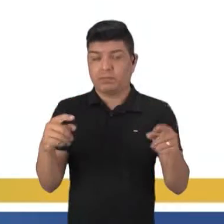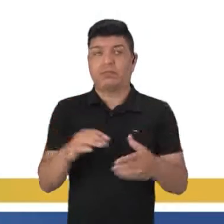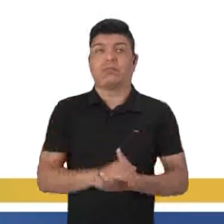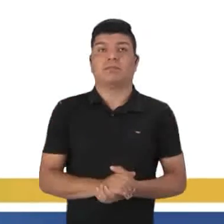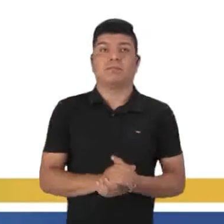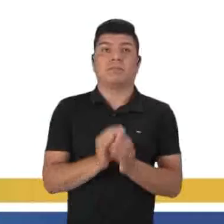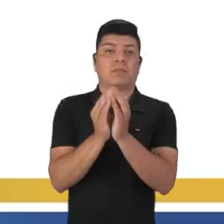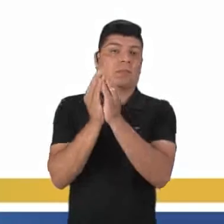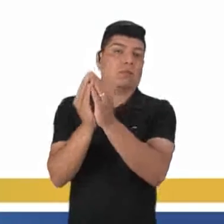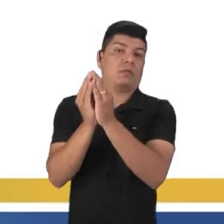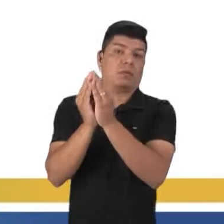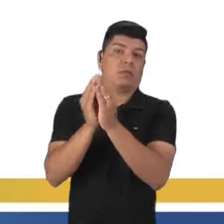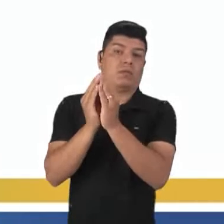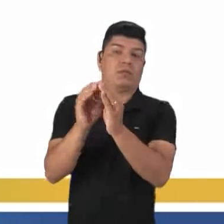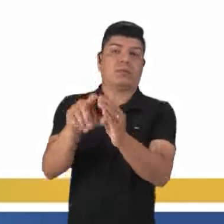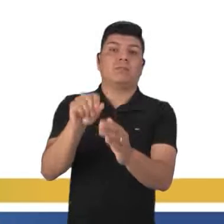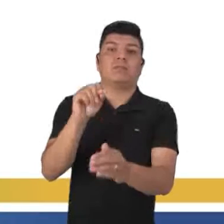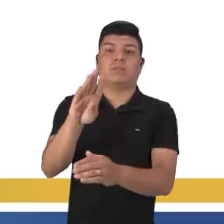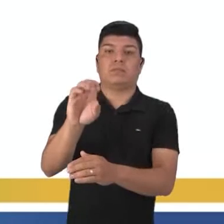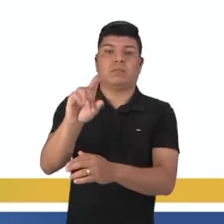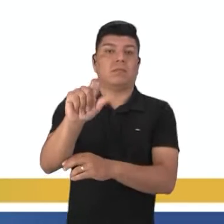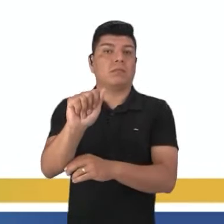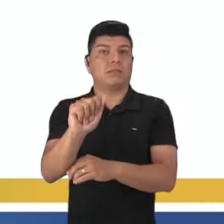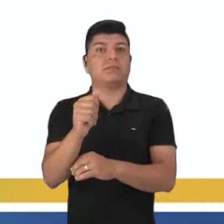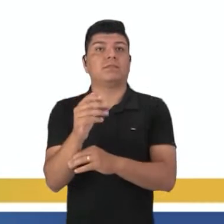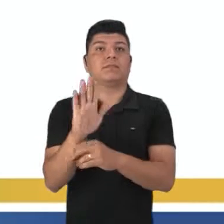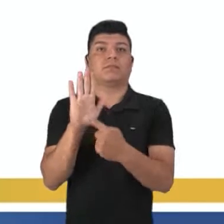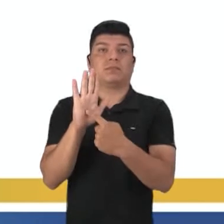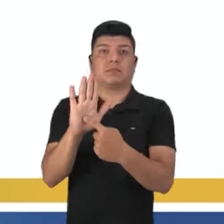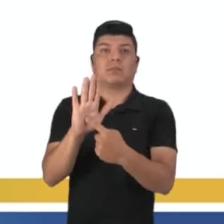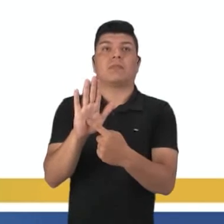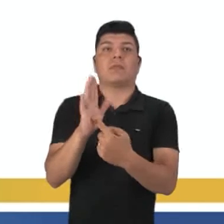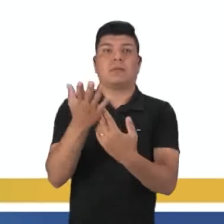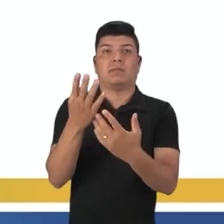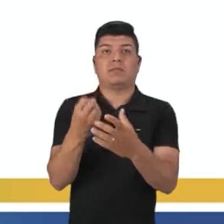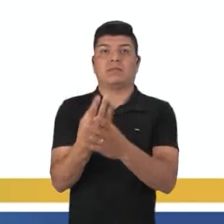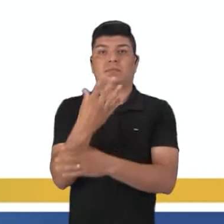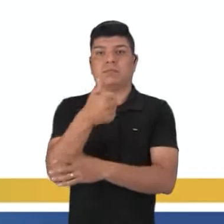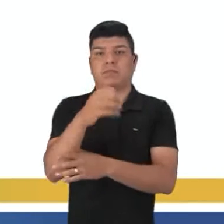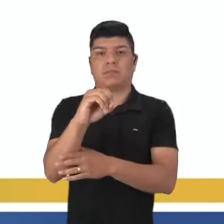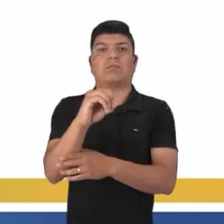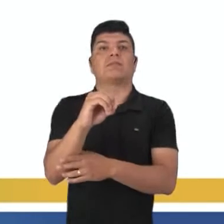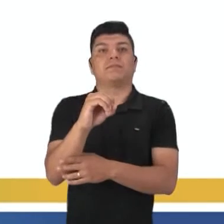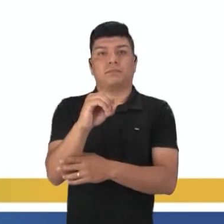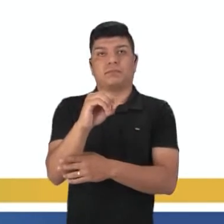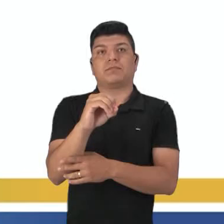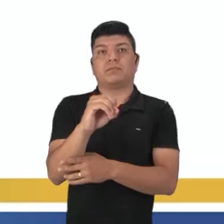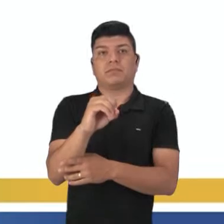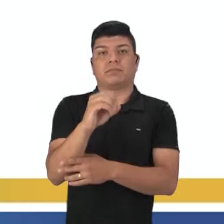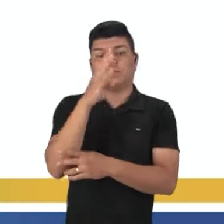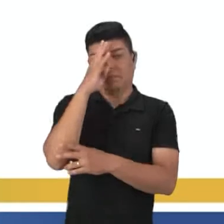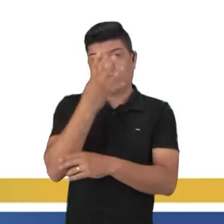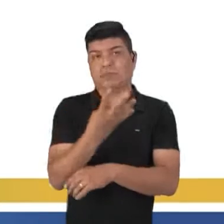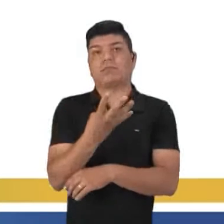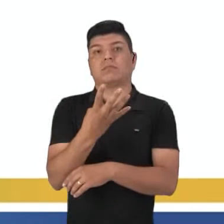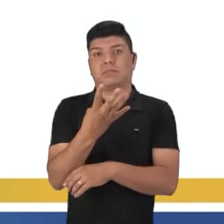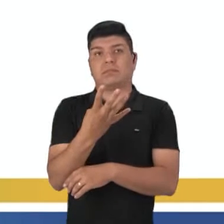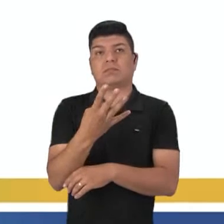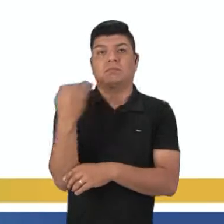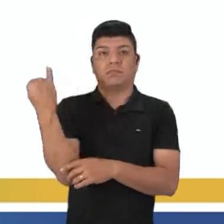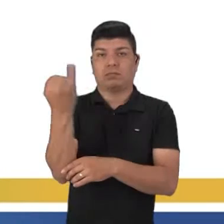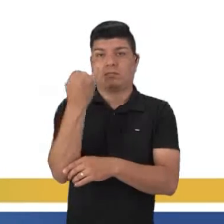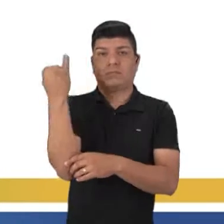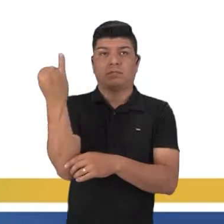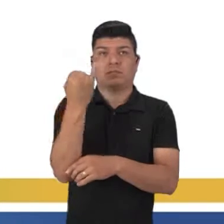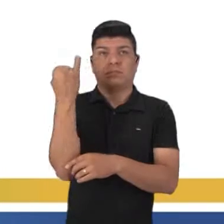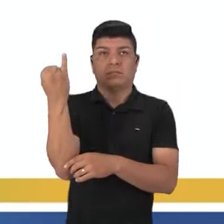No sorteio da bolinha, nós temos o espaço amostral aí, ômega 2, formado por 10 elementos, né? E os resultados que vão nos